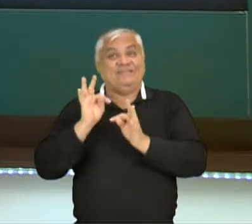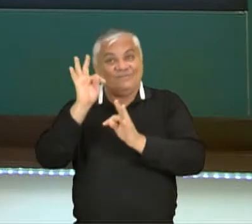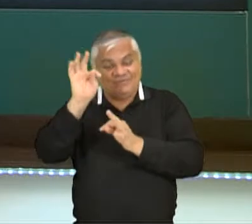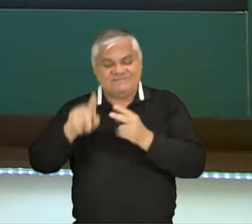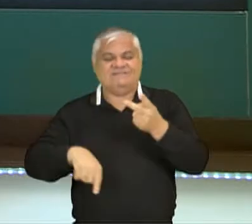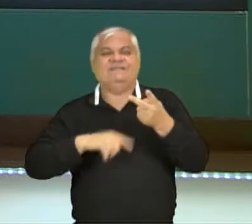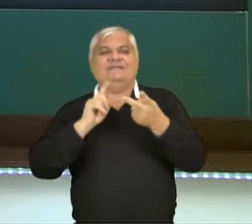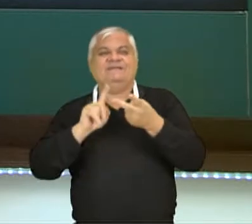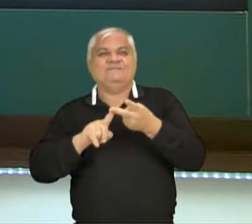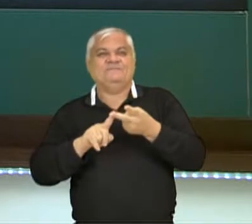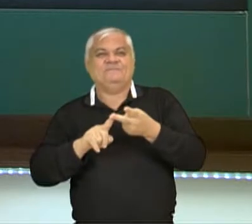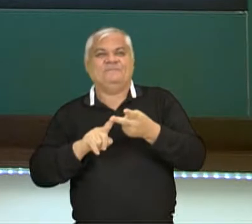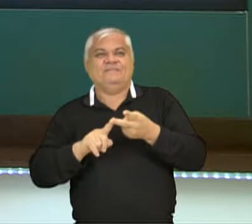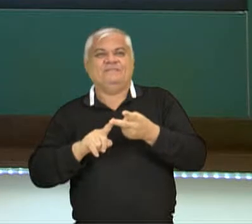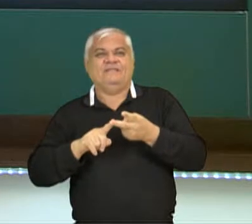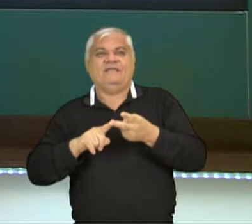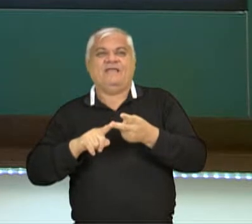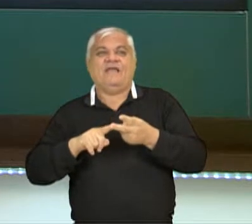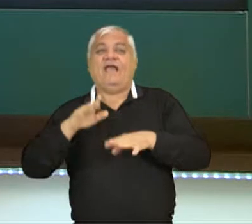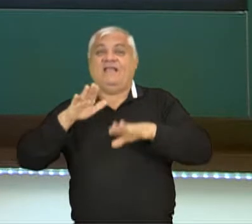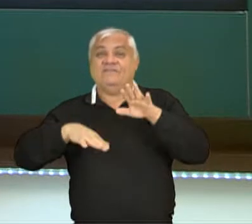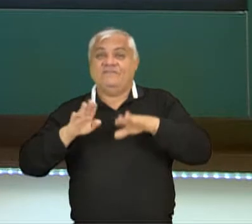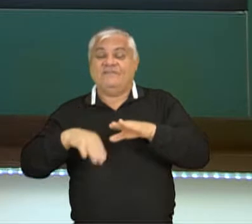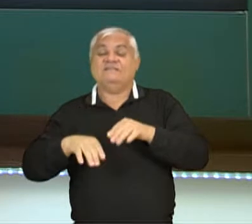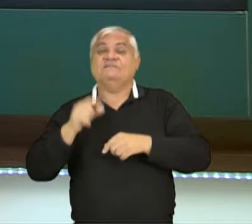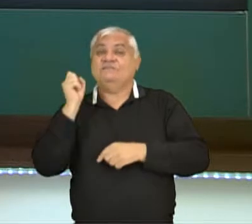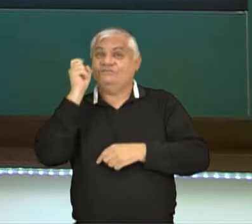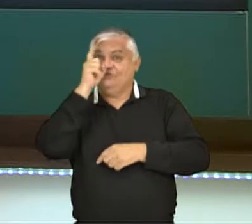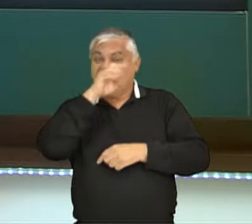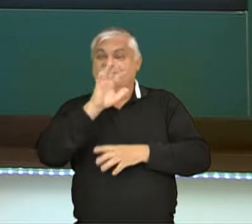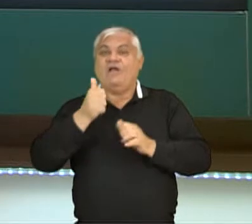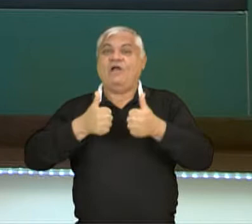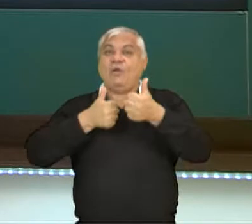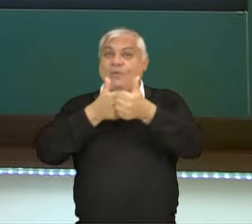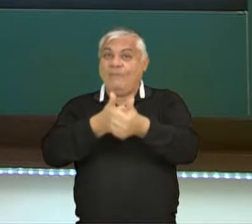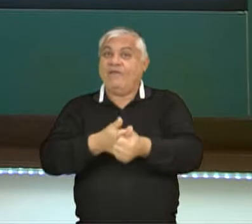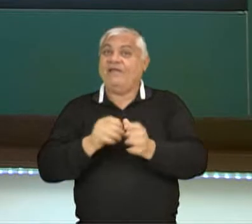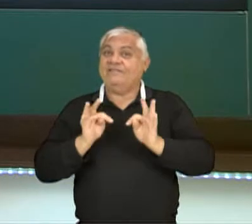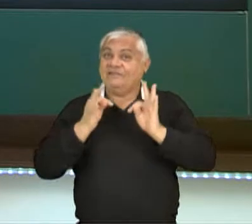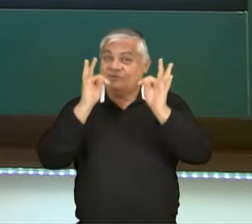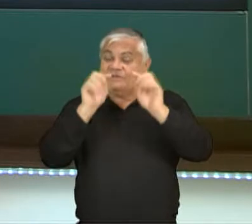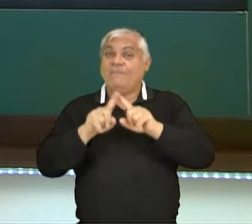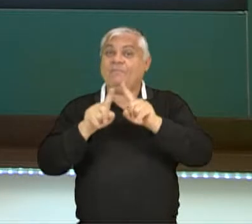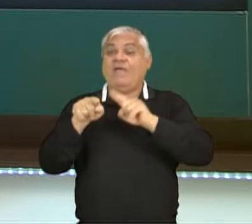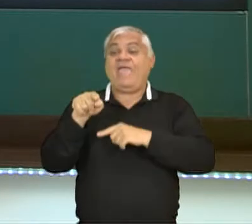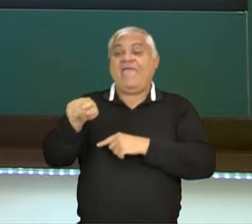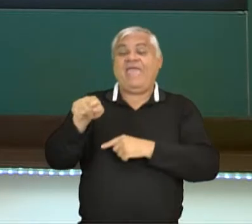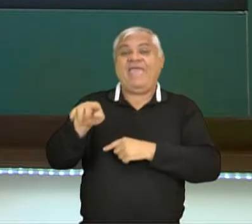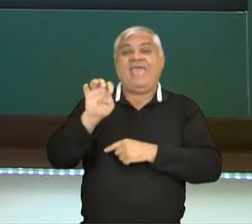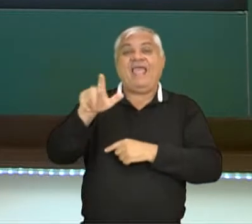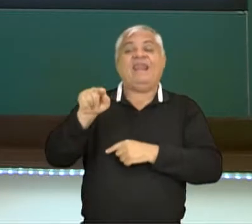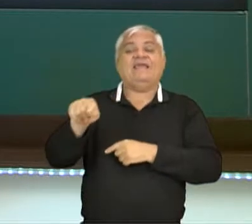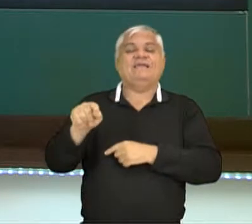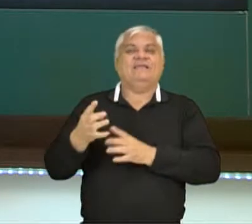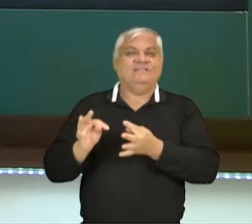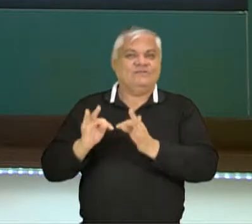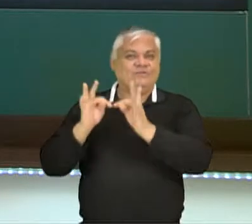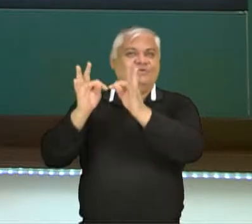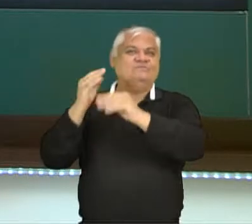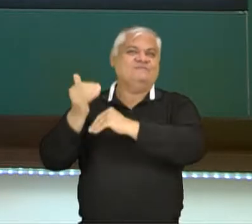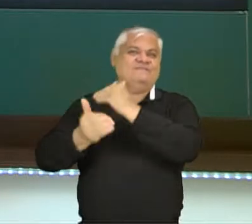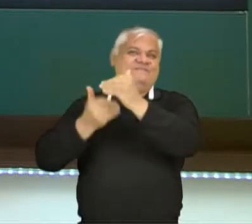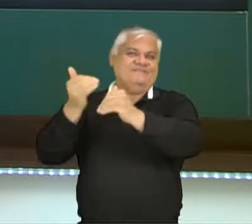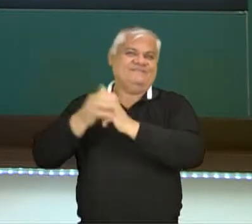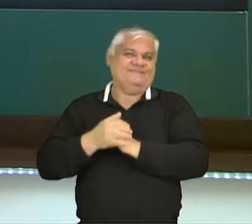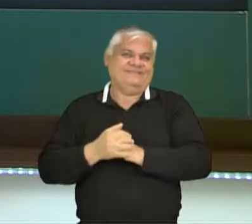Observem aqui no slide. Muitas vezes é até difícil acompanhar a tecnologia, pois ela está sempre evoluindo. Ao